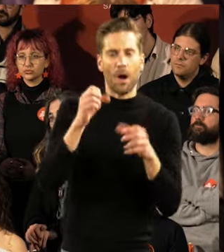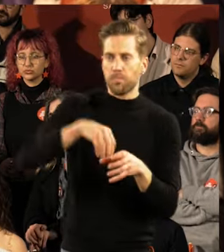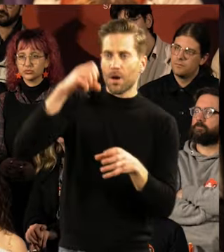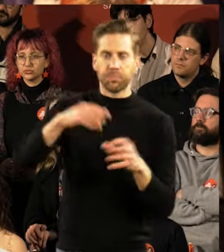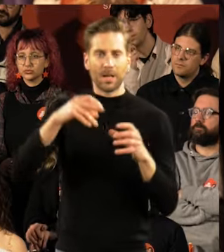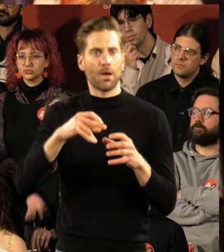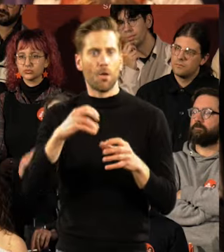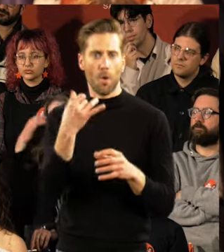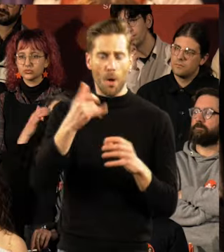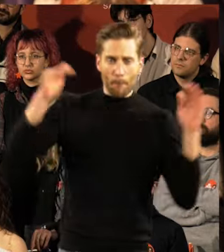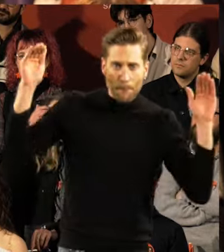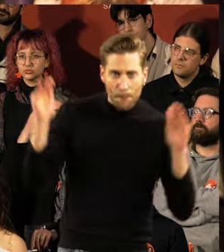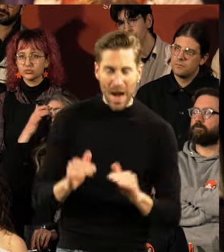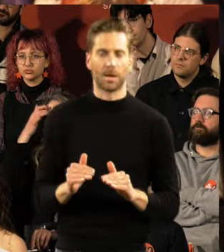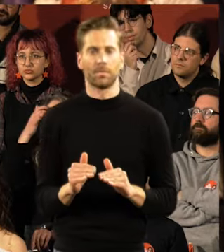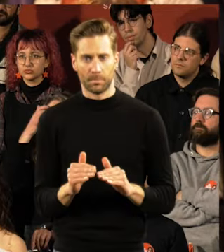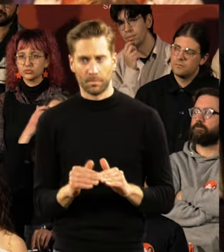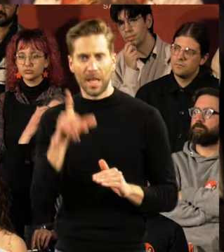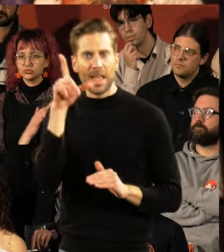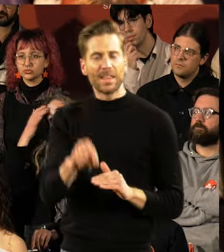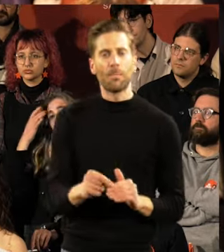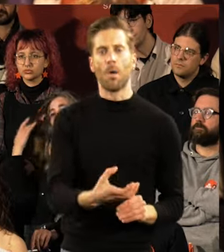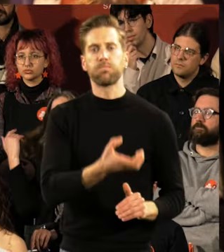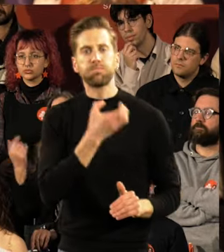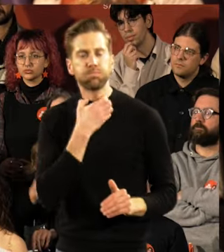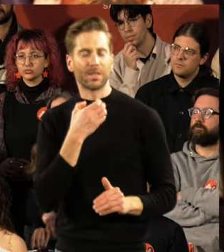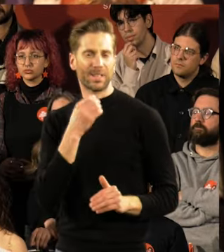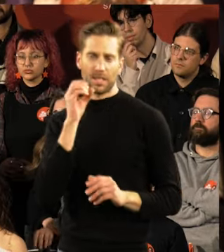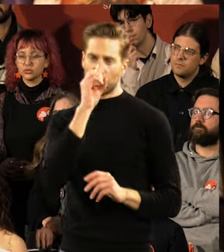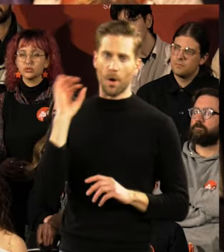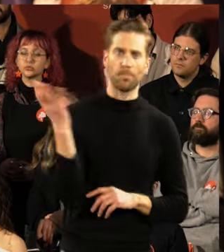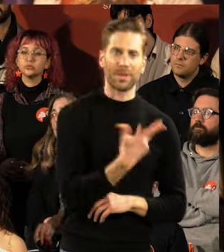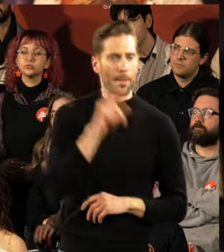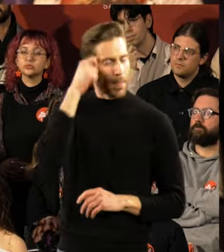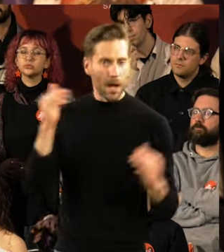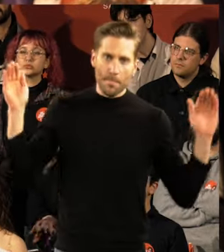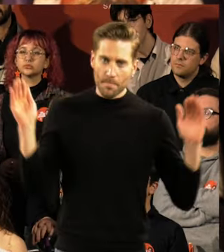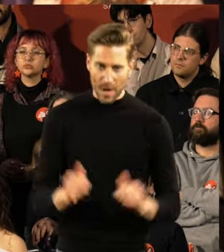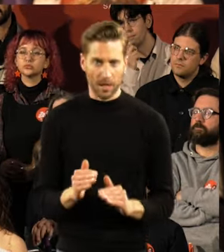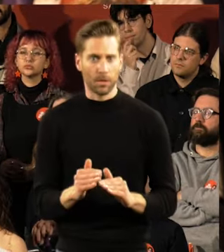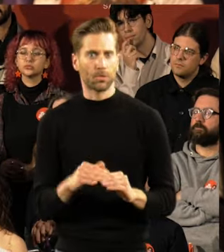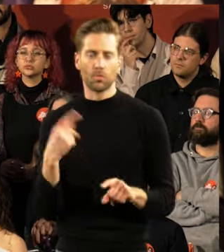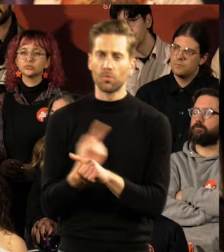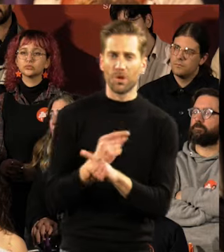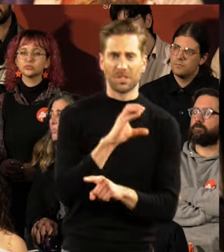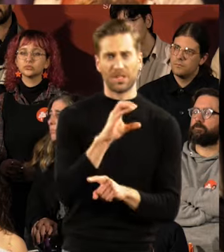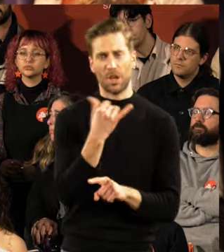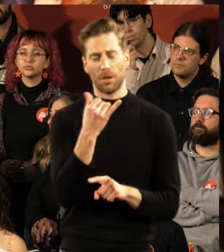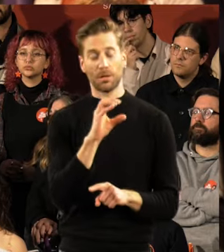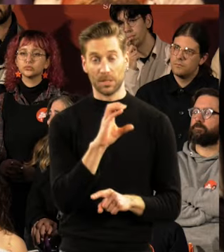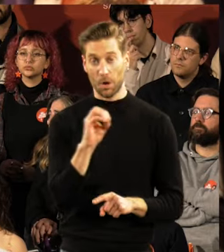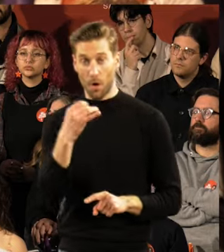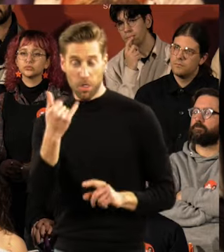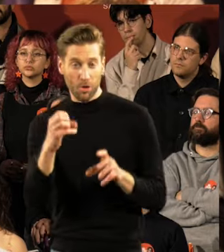do que poluíam hoje e para reduzir o impacto da crise ambiental nas nossas vidas. Para reduzir as emissões, há dois